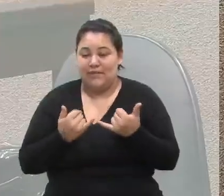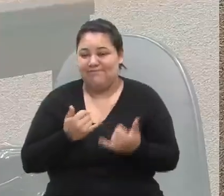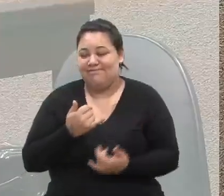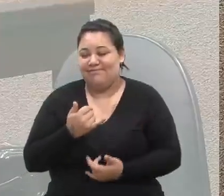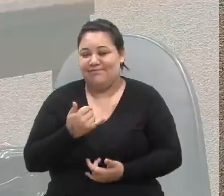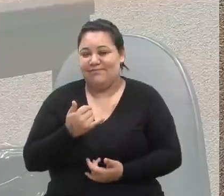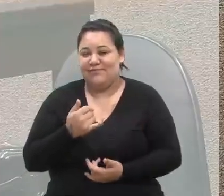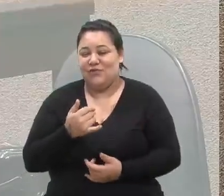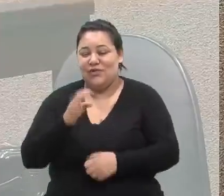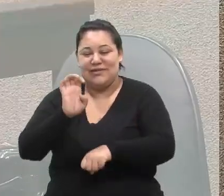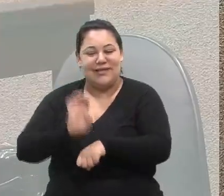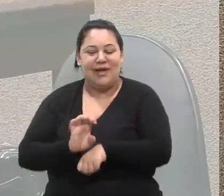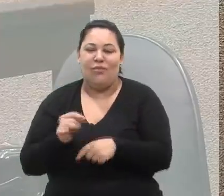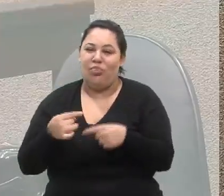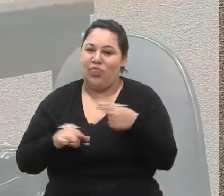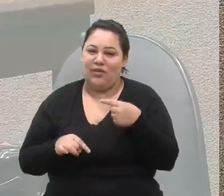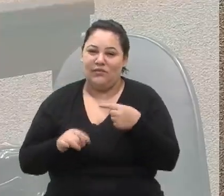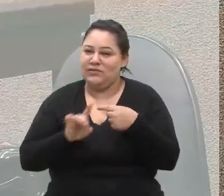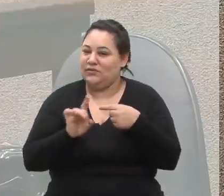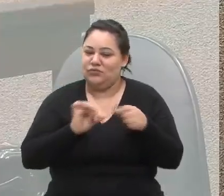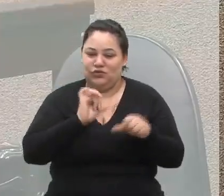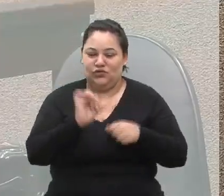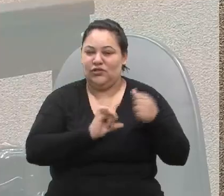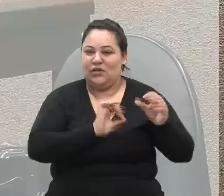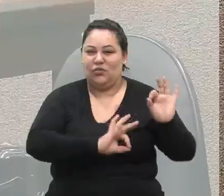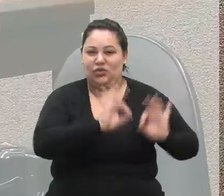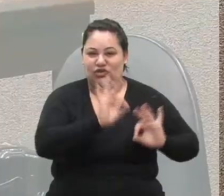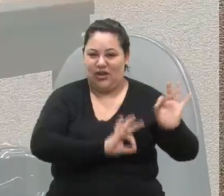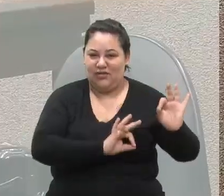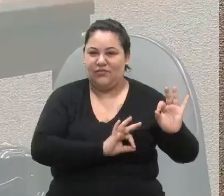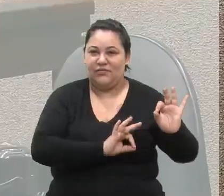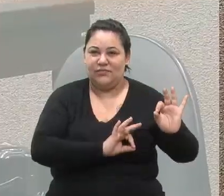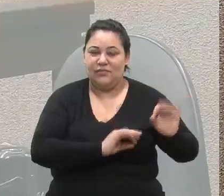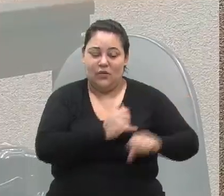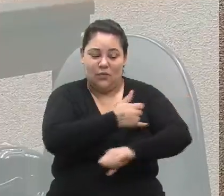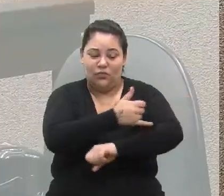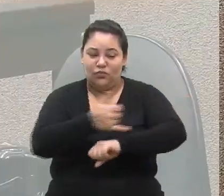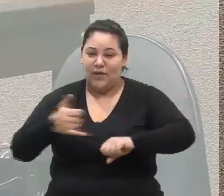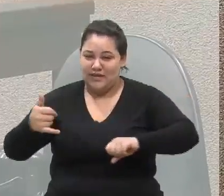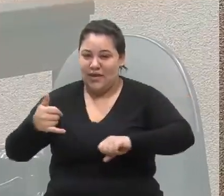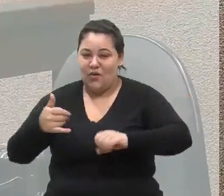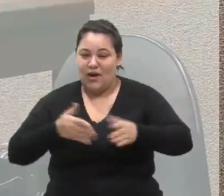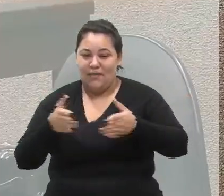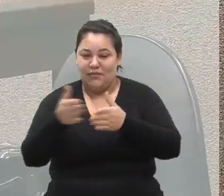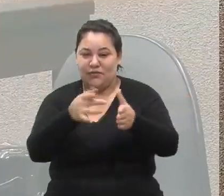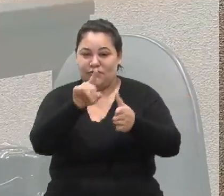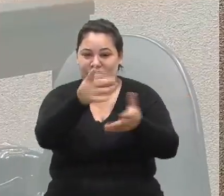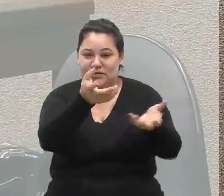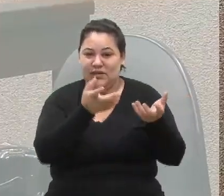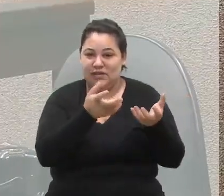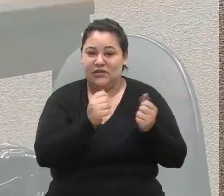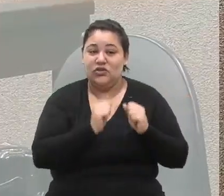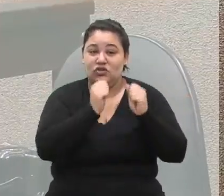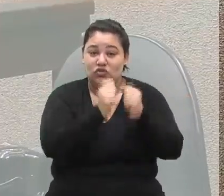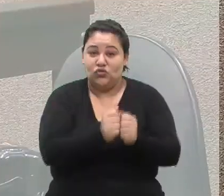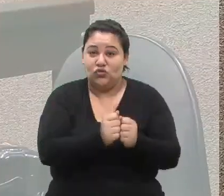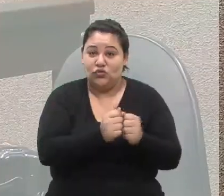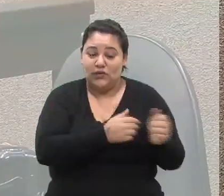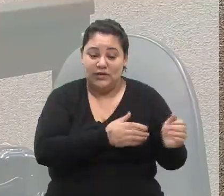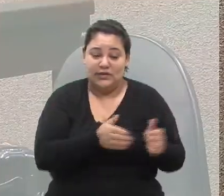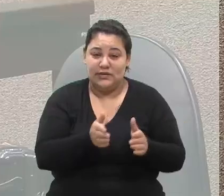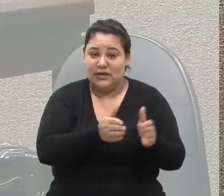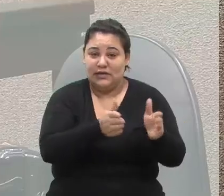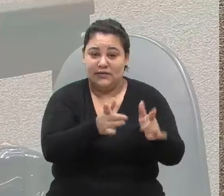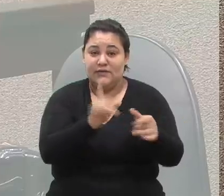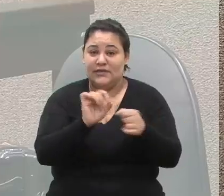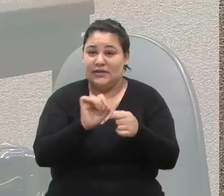infelicidade, não fosse mudado o traçado, que não passasse por onde vocês quisessem, que junto com a estrada também fosse feito o asfaltamento